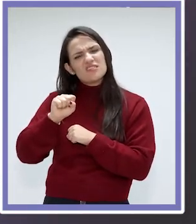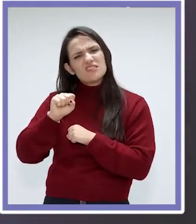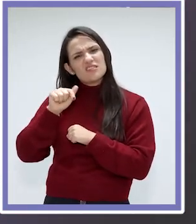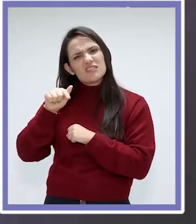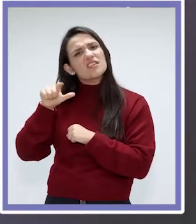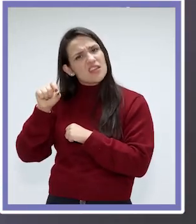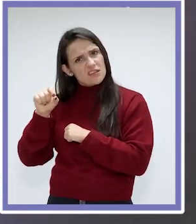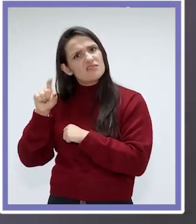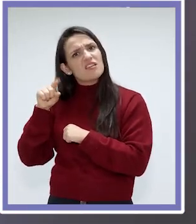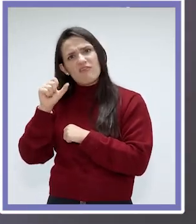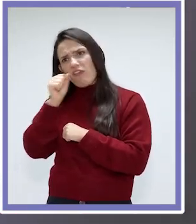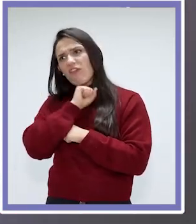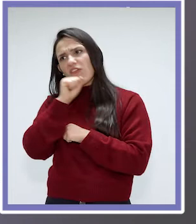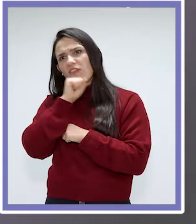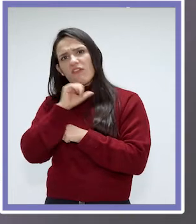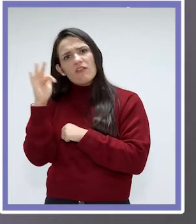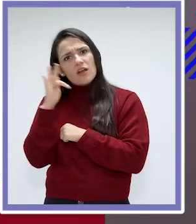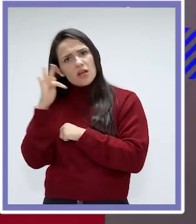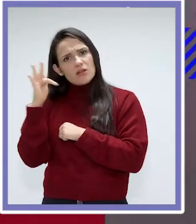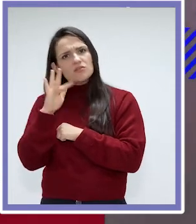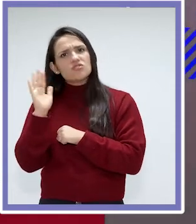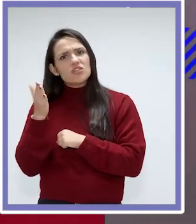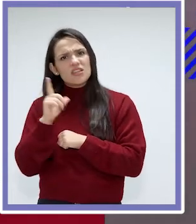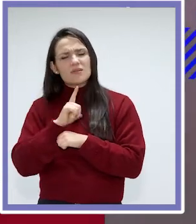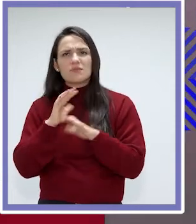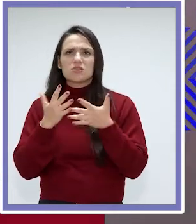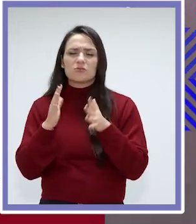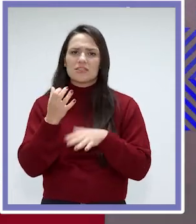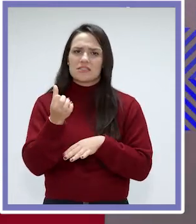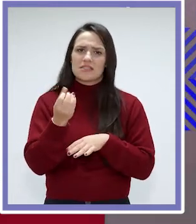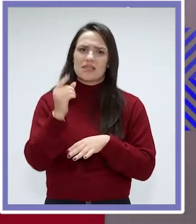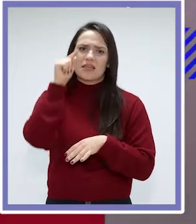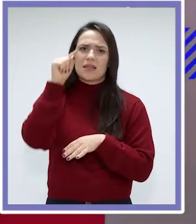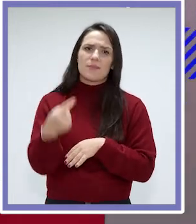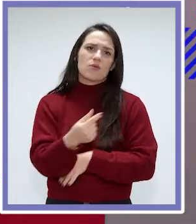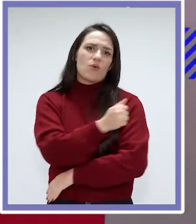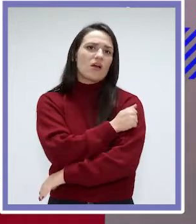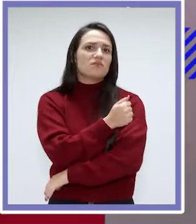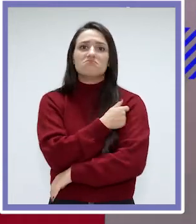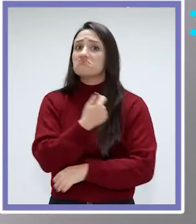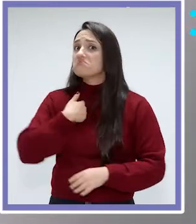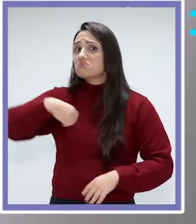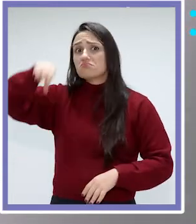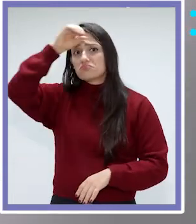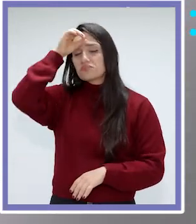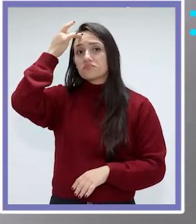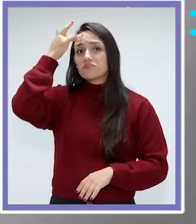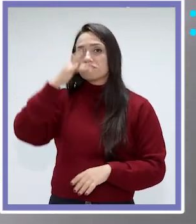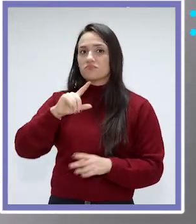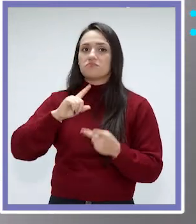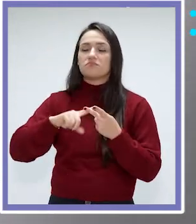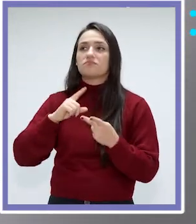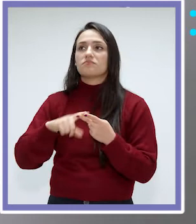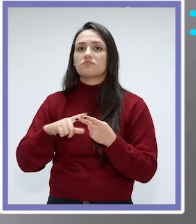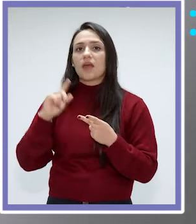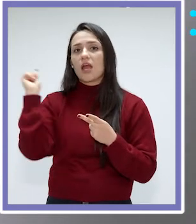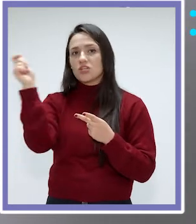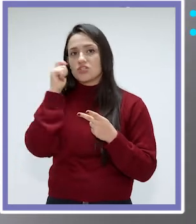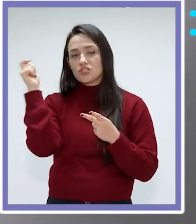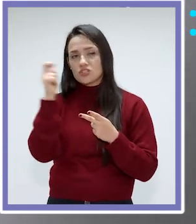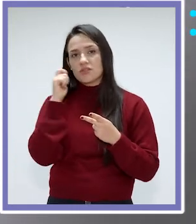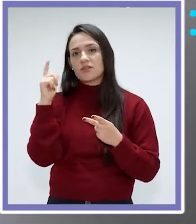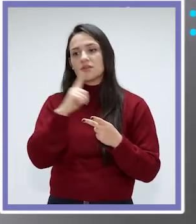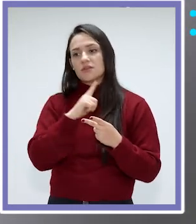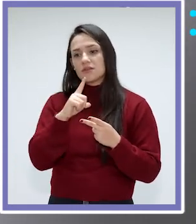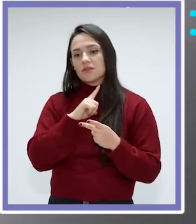1870 alguma coisa, então uma universidade antiga, com mais de 60 mil alunos, que a gente quase não conhecia, né? Na Argentina